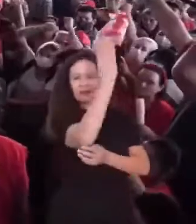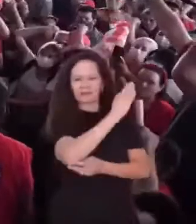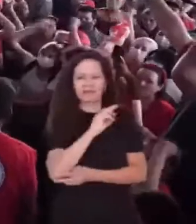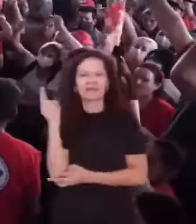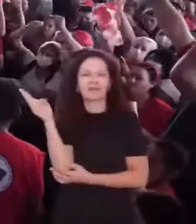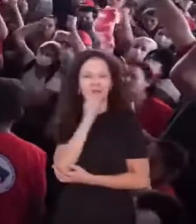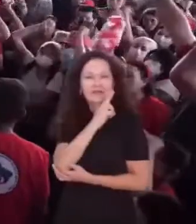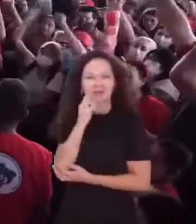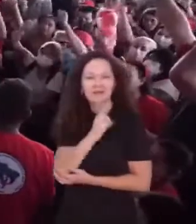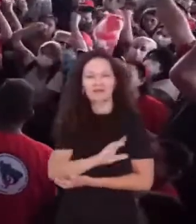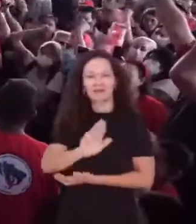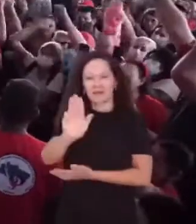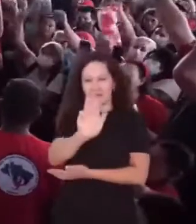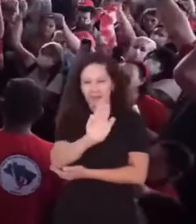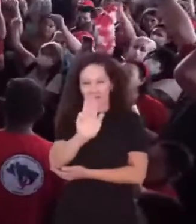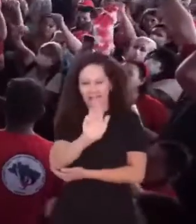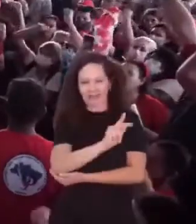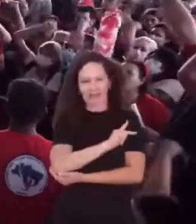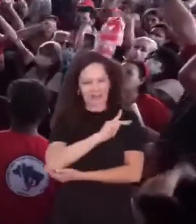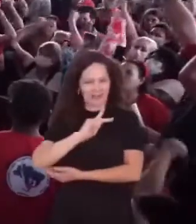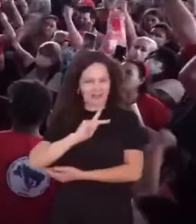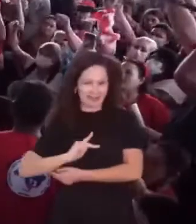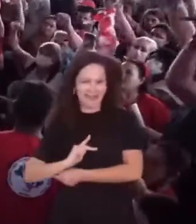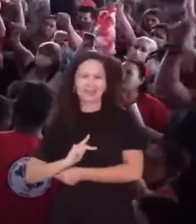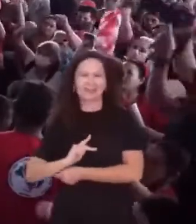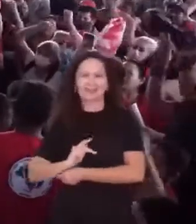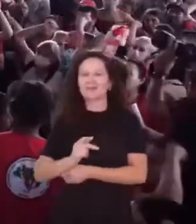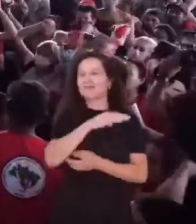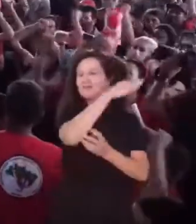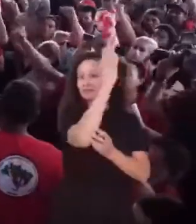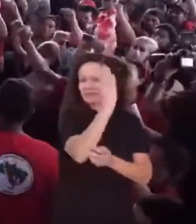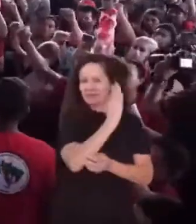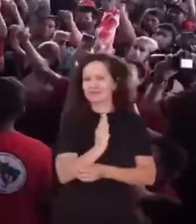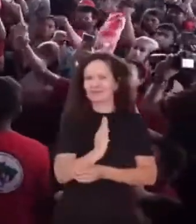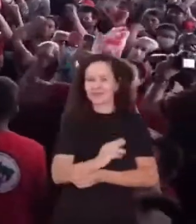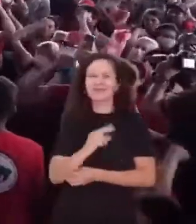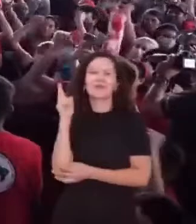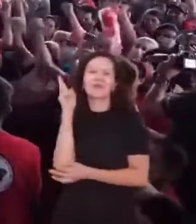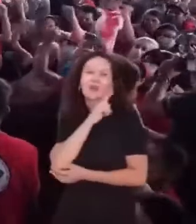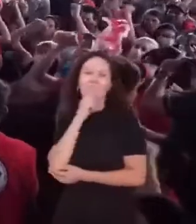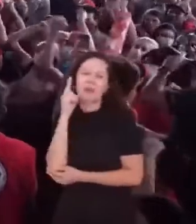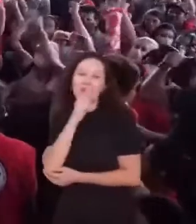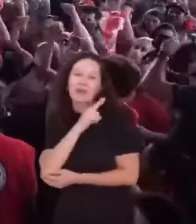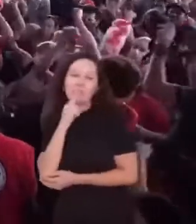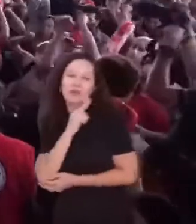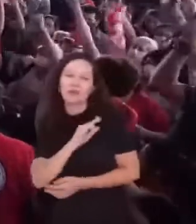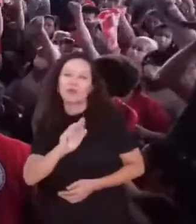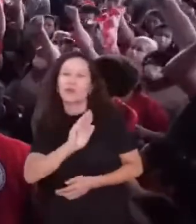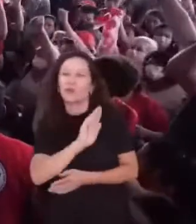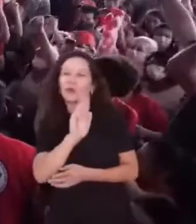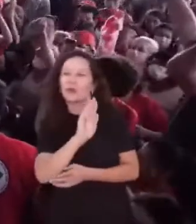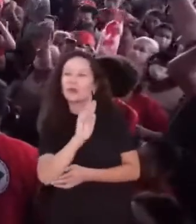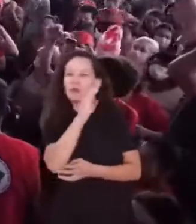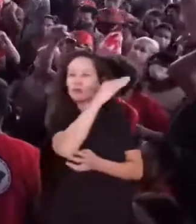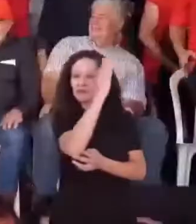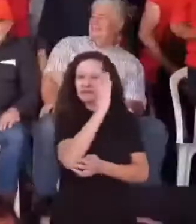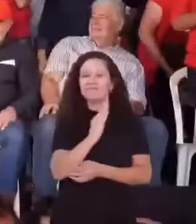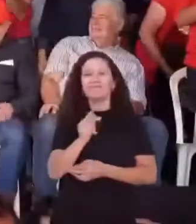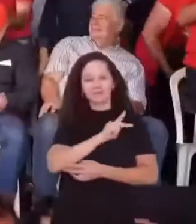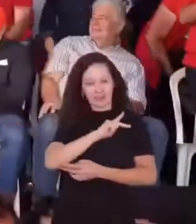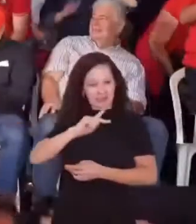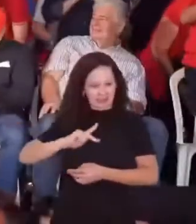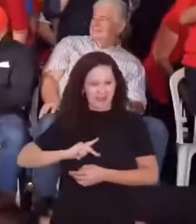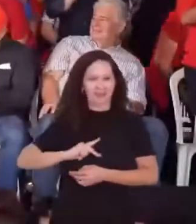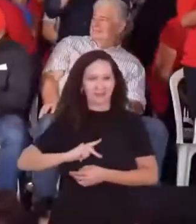urgente. Lula presidente. Brasil urgente. Lula presidente. Muito